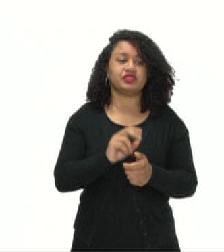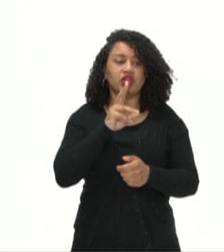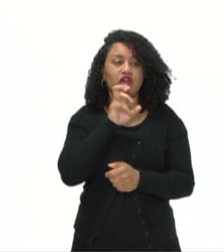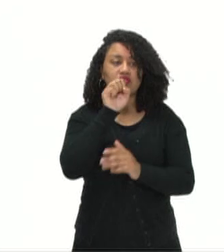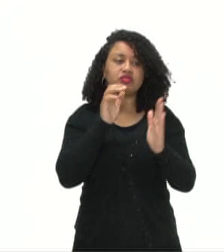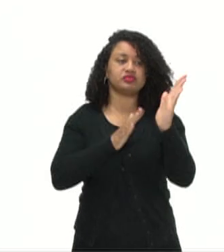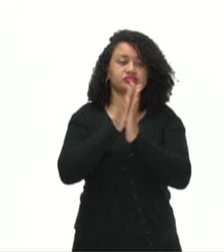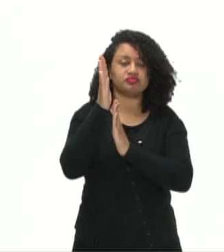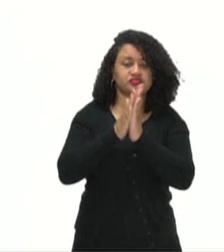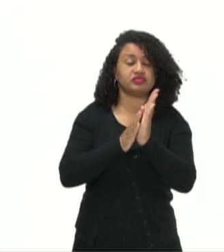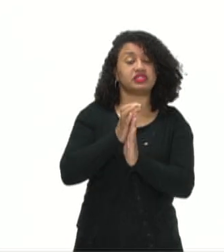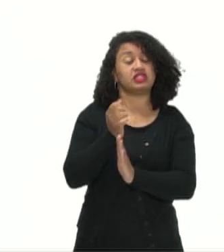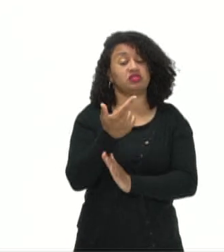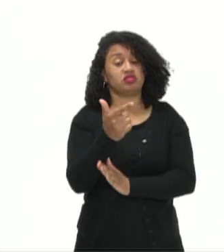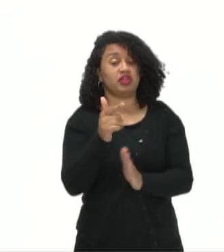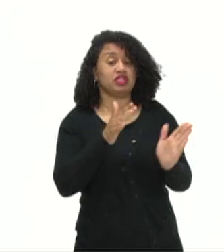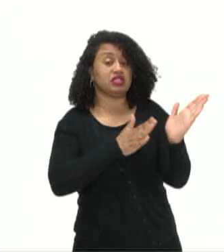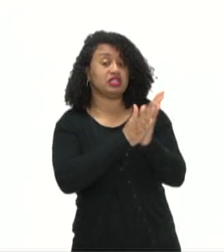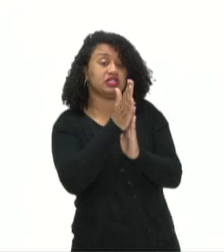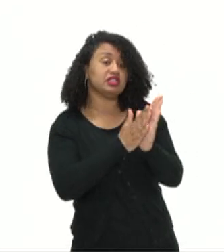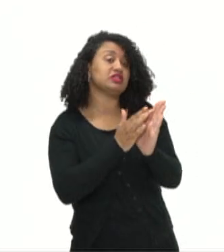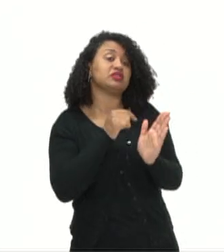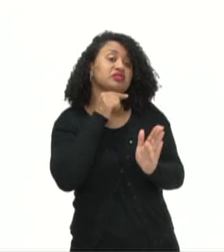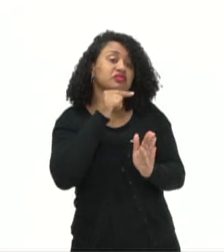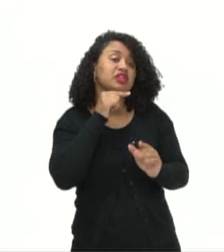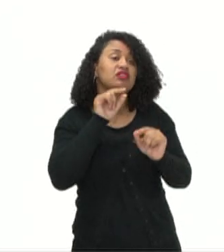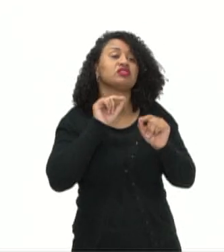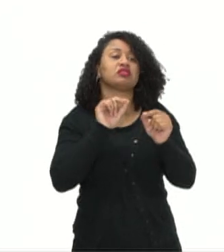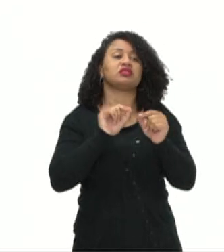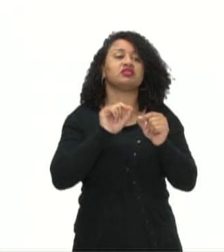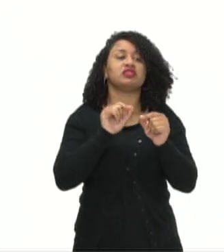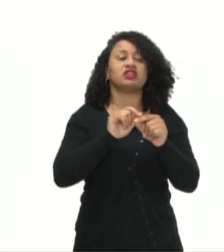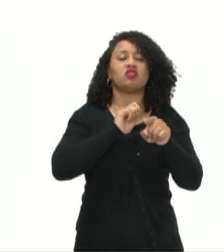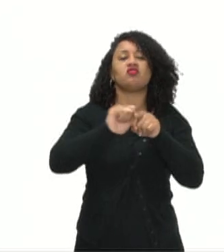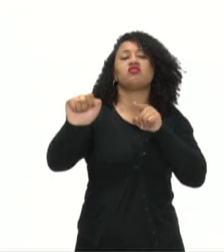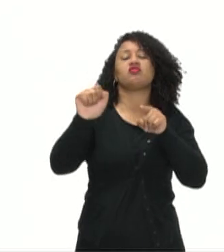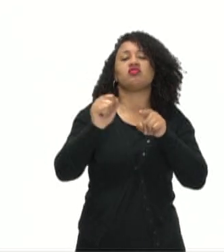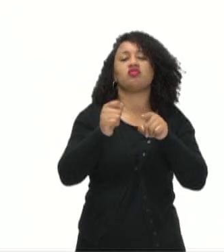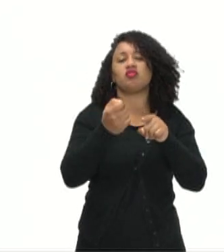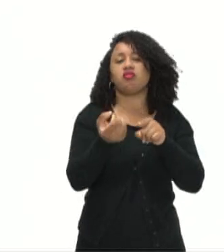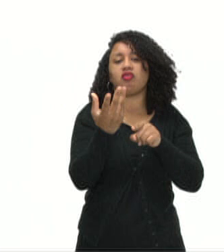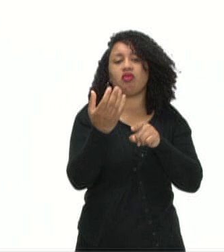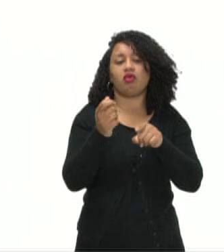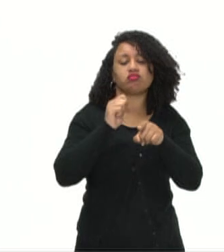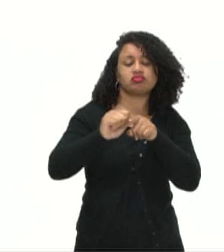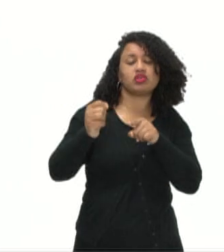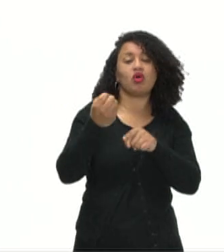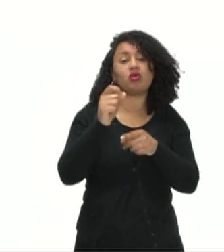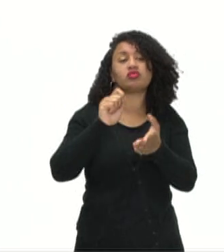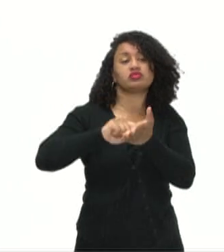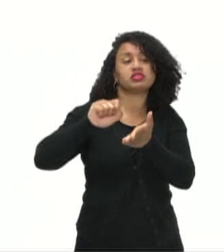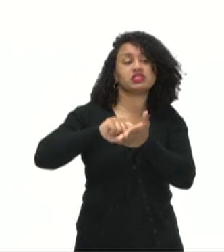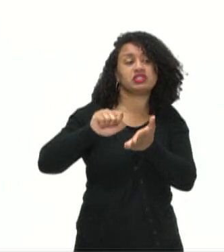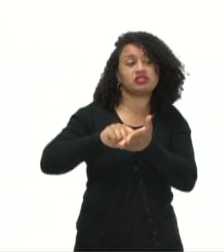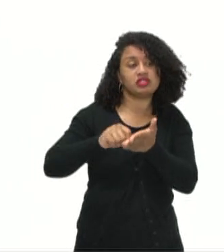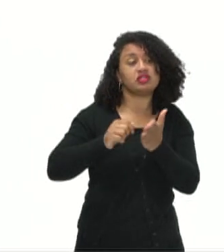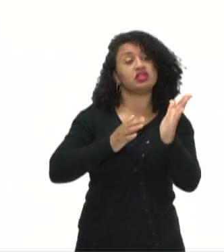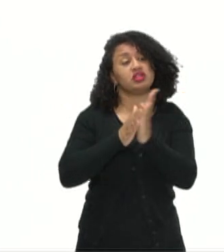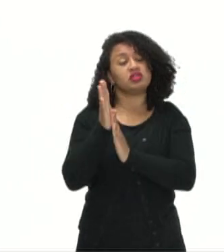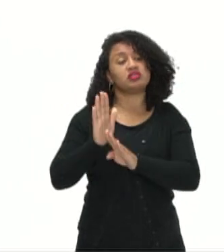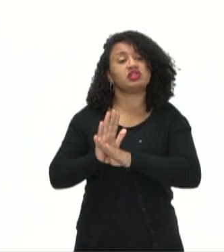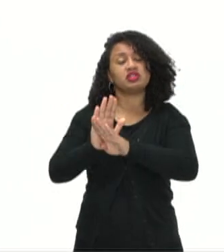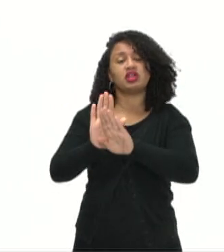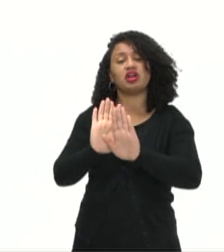de atrito, que se não fosse pelo atrito, não seria possível, por exemplo, acender um palito de fósforo, né? Ou escrever, e que o atrito auxilia nas frenagens